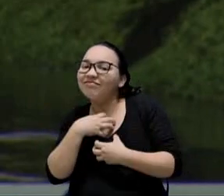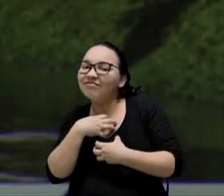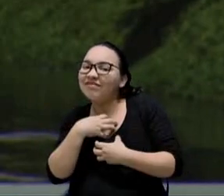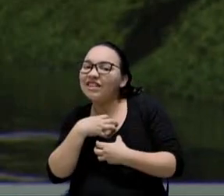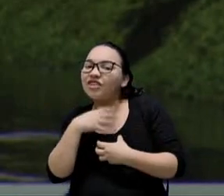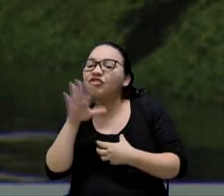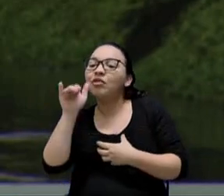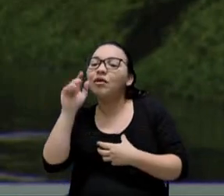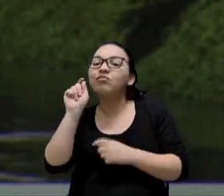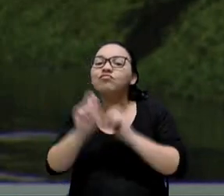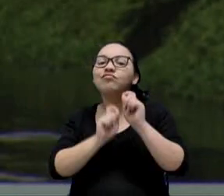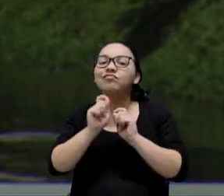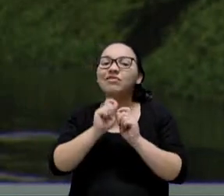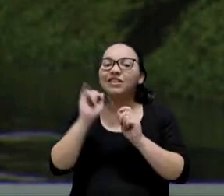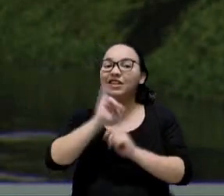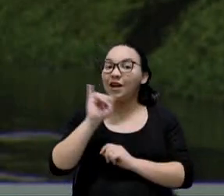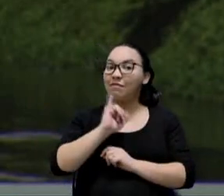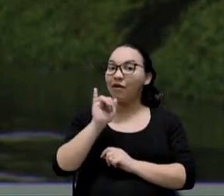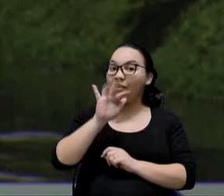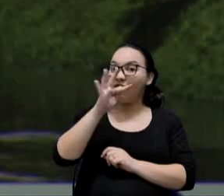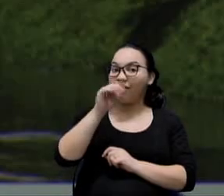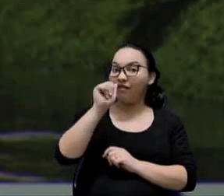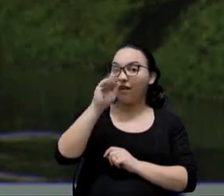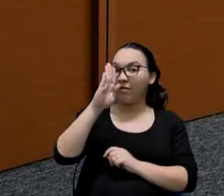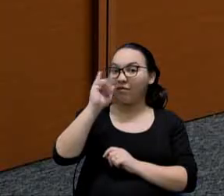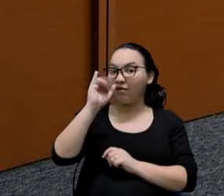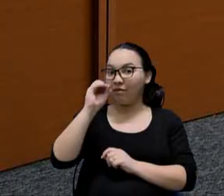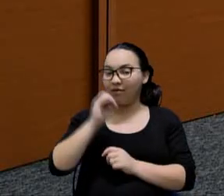irmão Fábio Tadeu Vieira Guimarães.